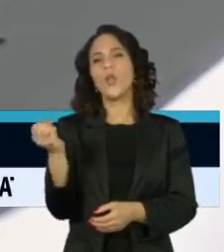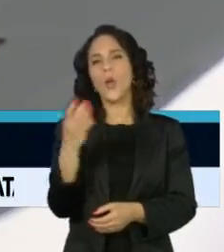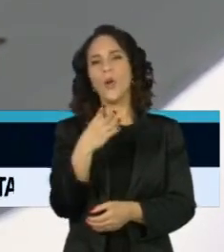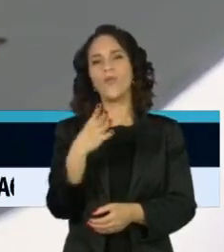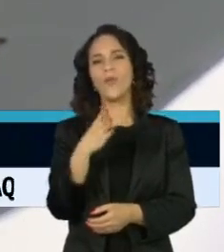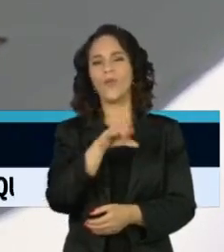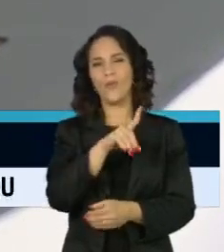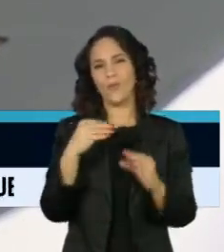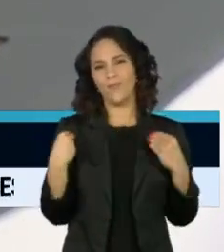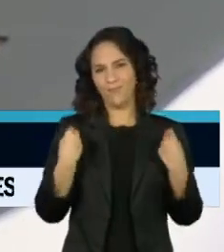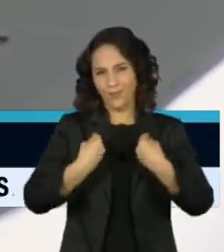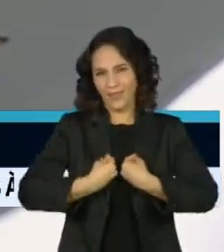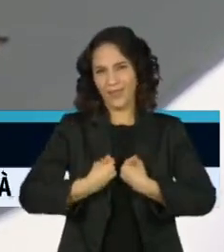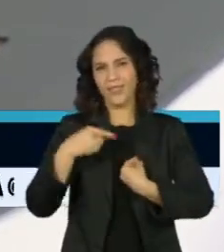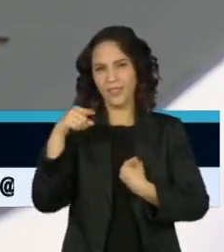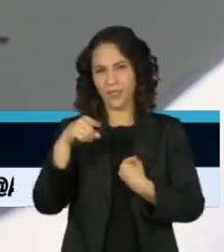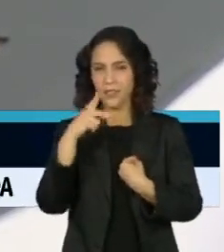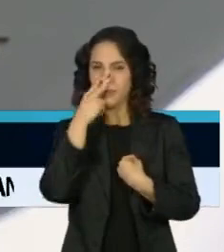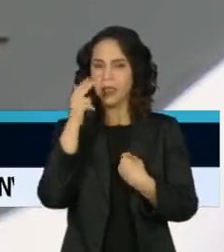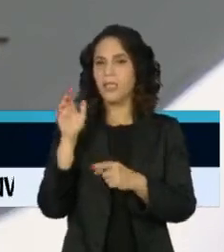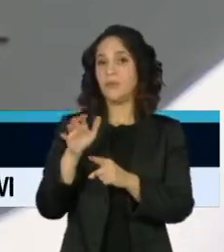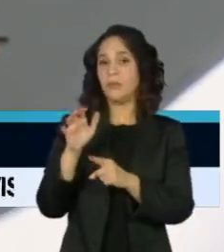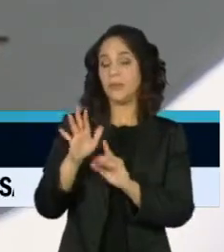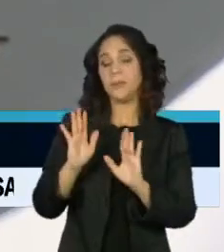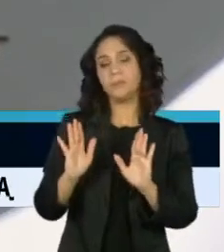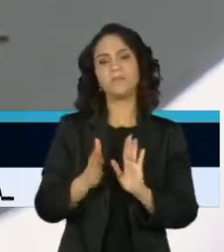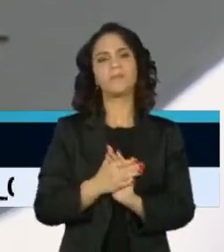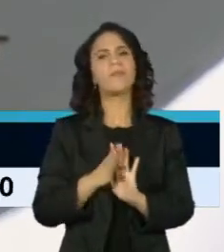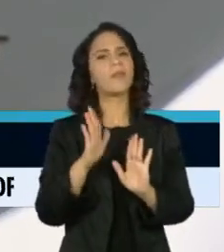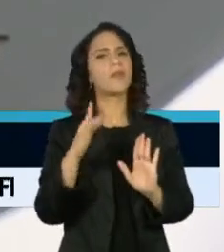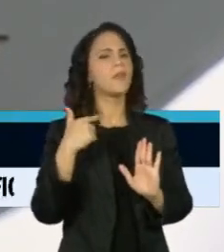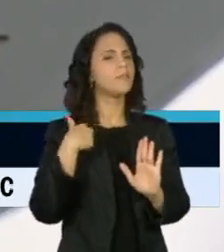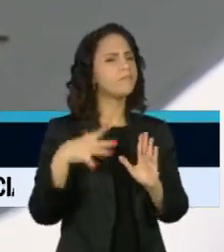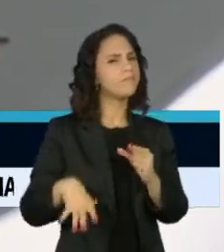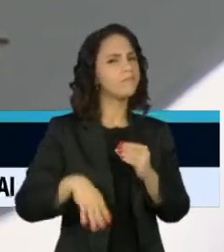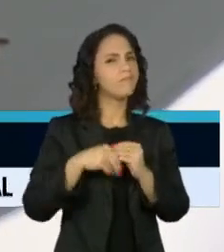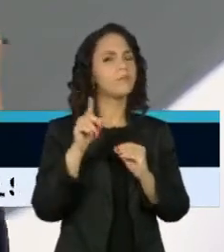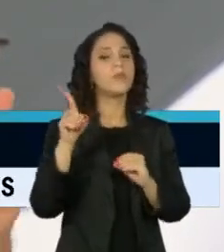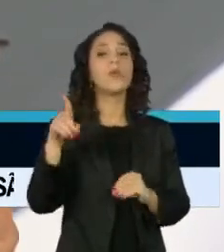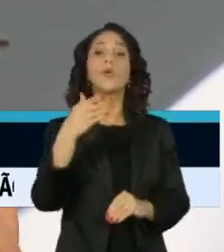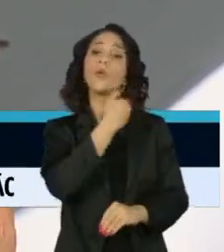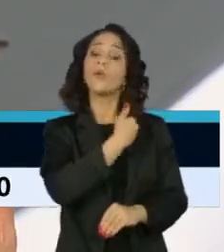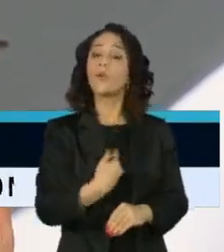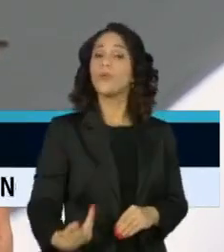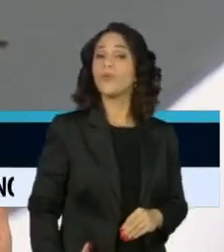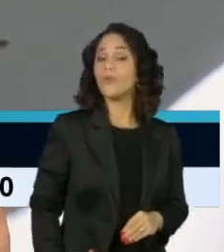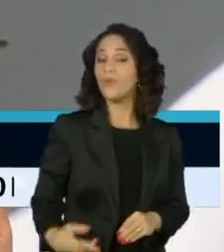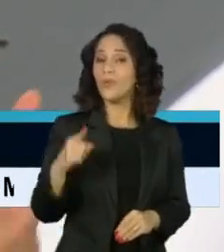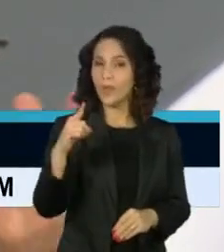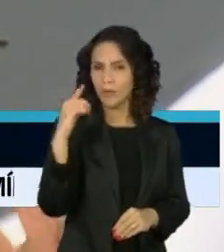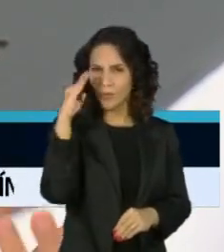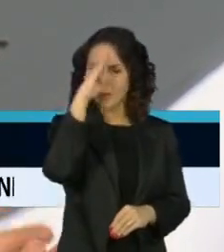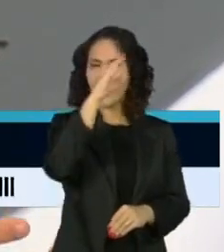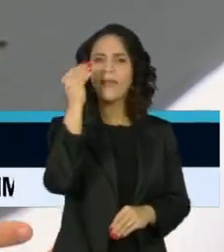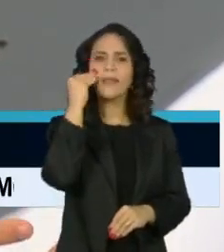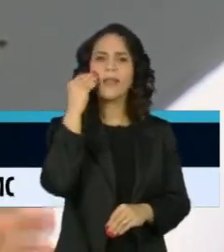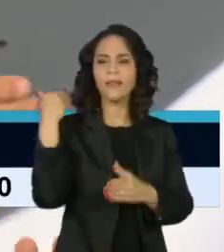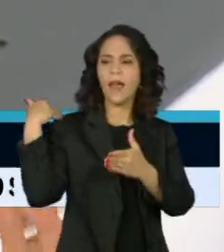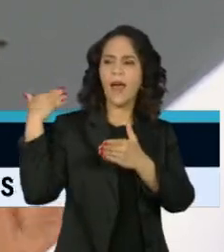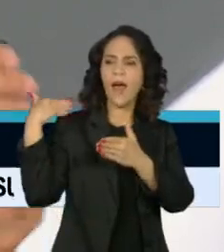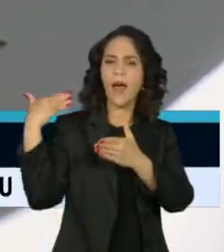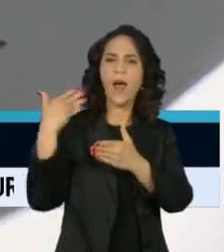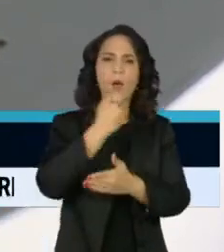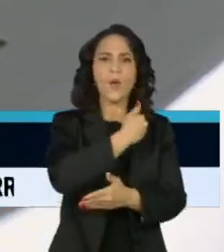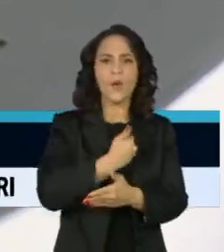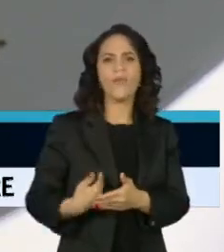anteriores aí governo bolsonaro teve uma preocupação maior em desmontar a estrutura do governo anterior outros governos